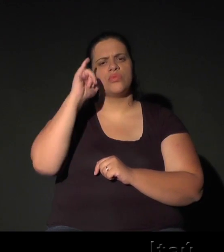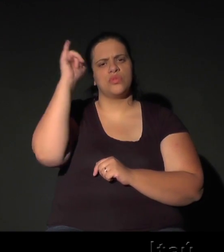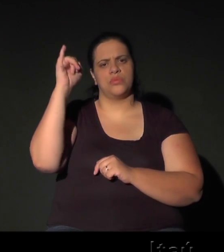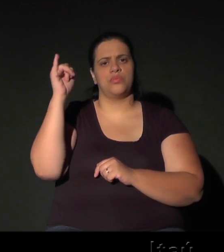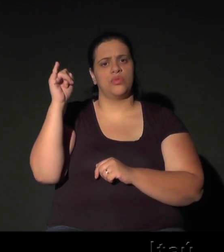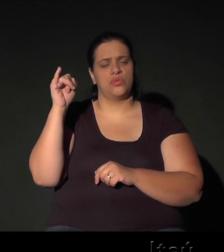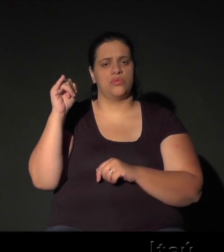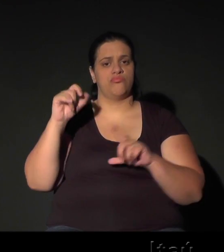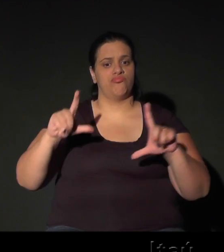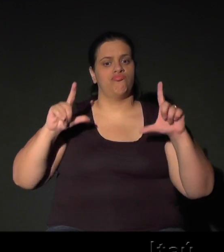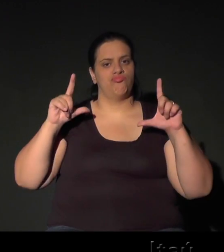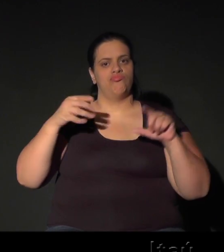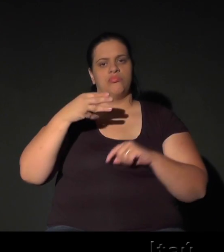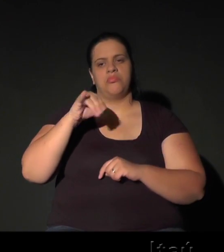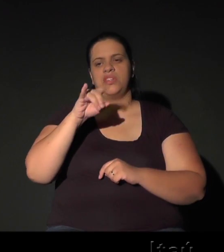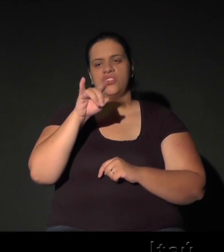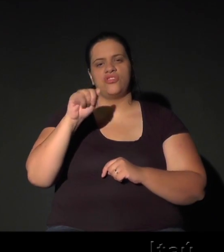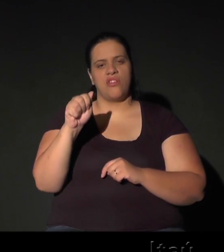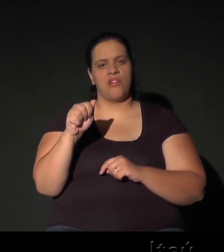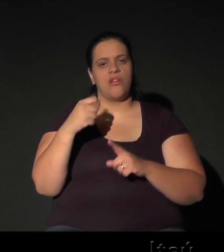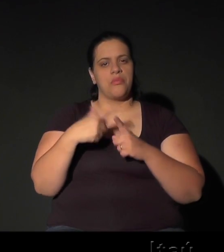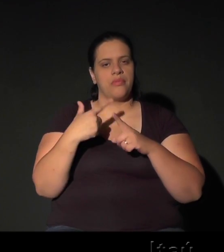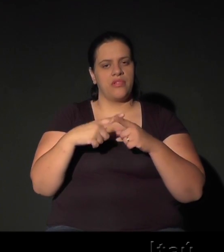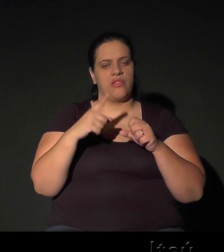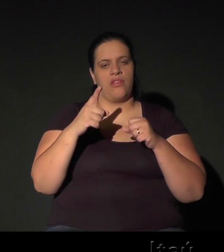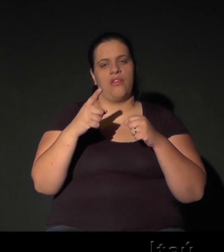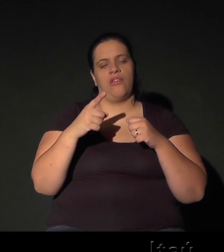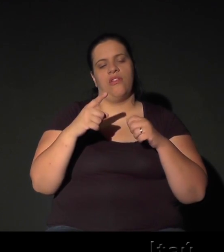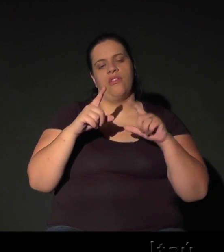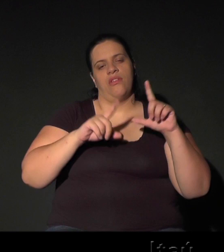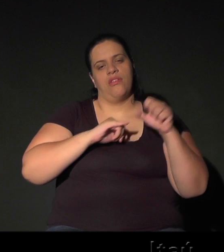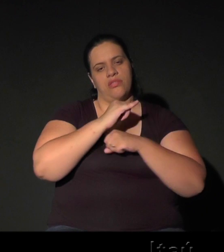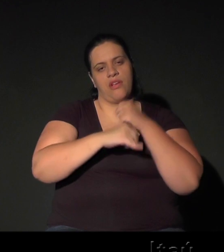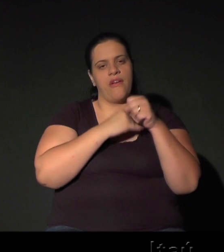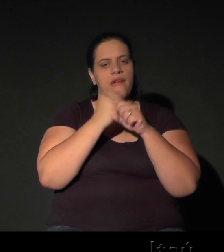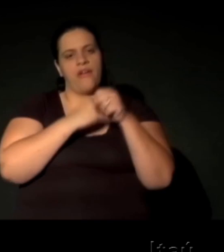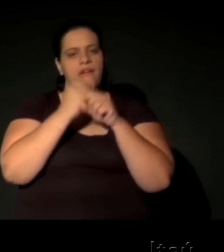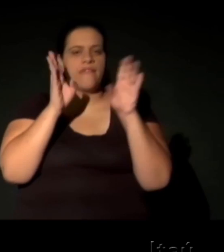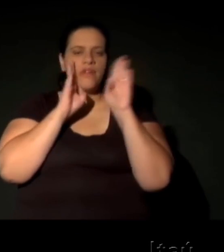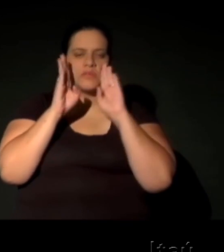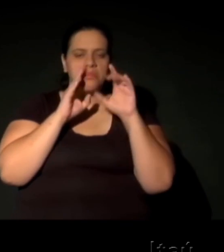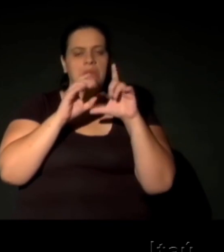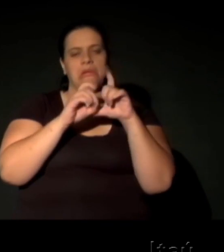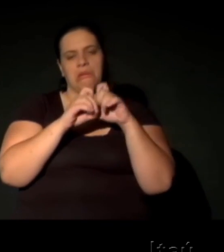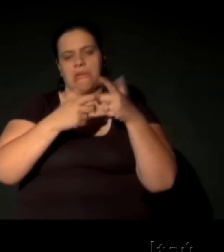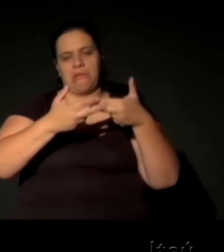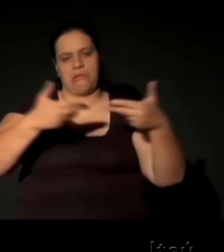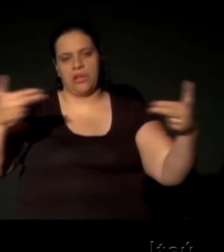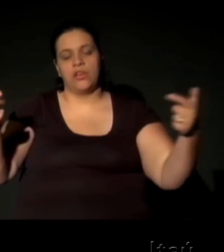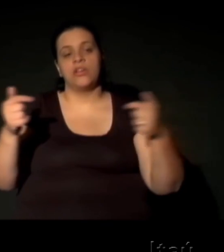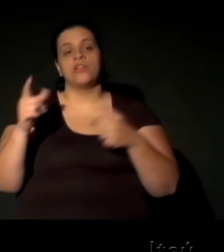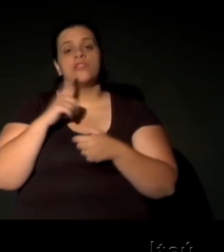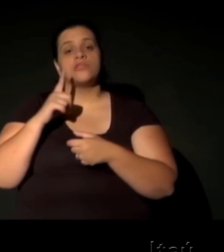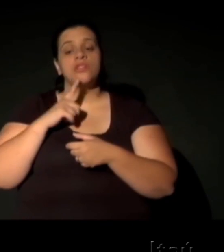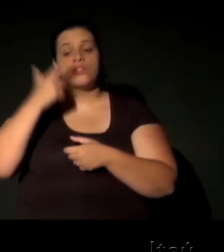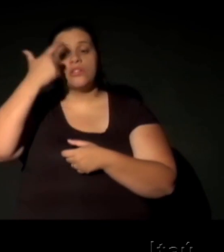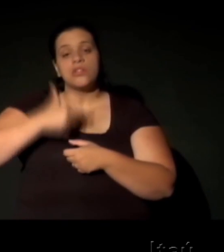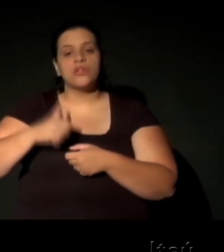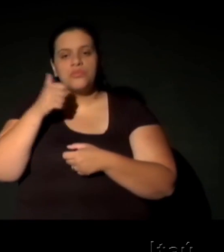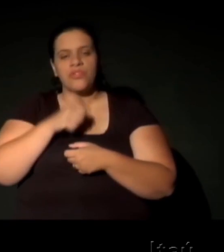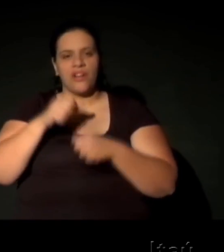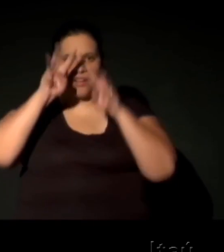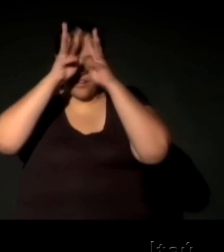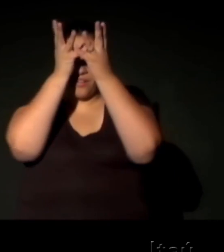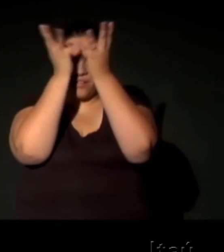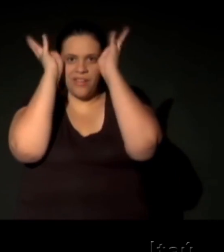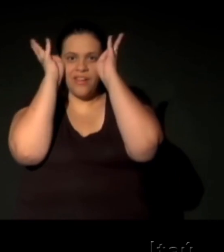midiativismo né nas redes sociais eu comecei com a questão territorial né a comunidade das mulheres no território né a CCA